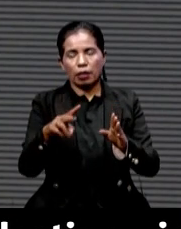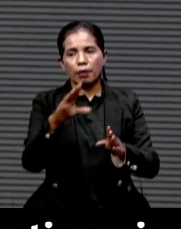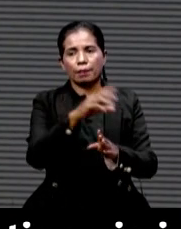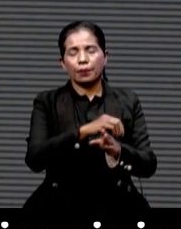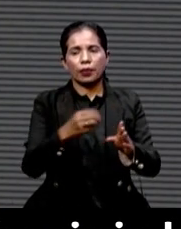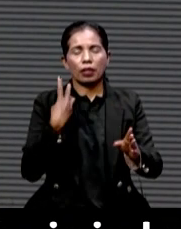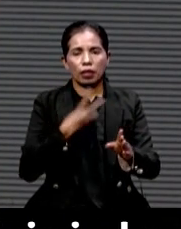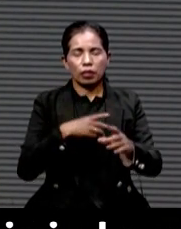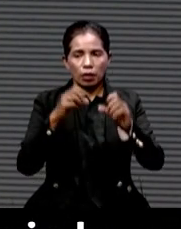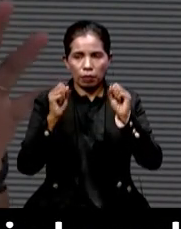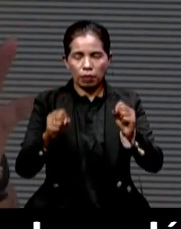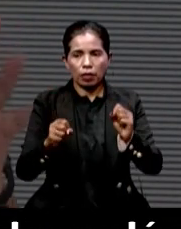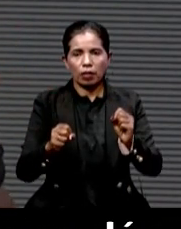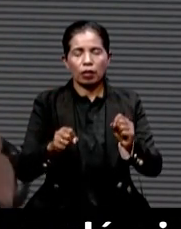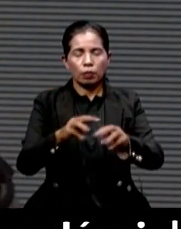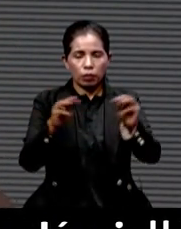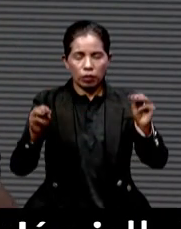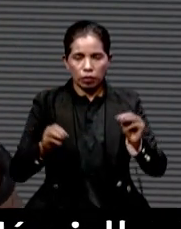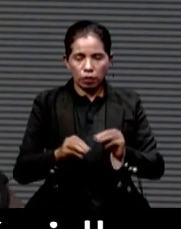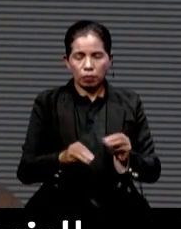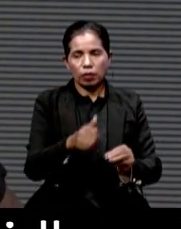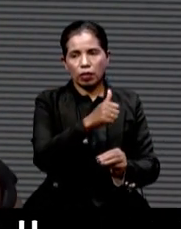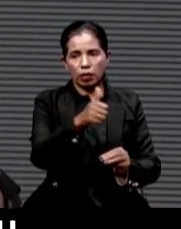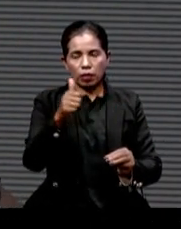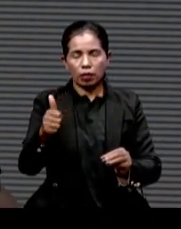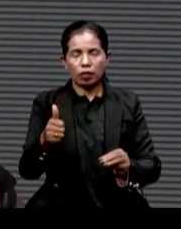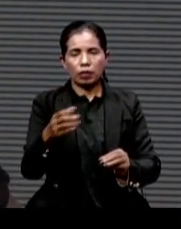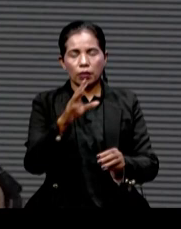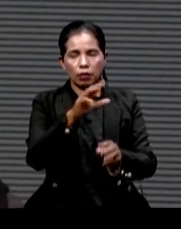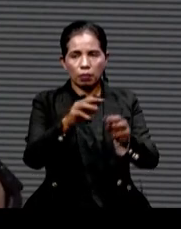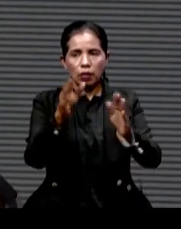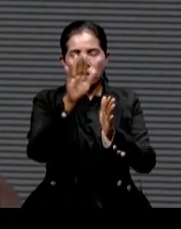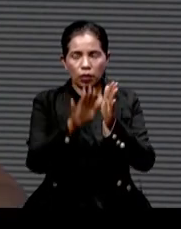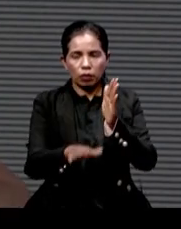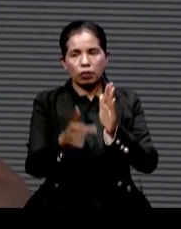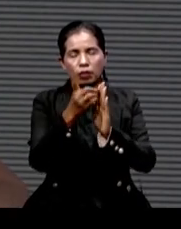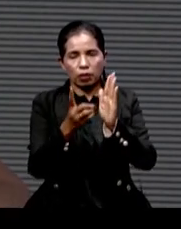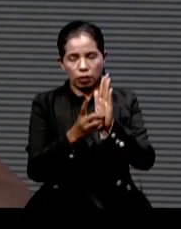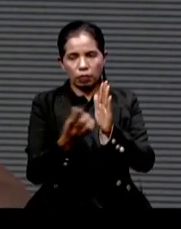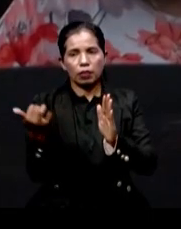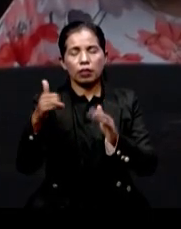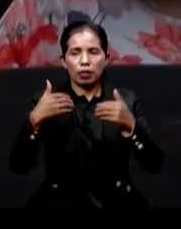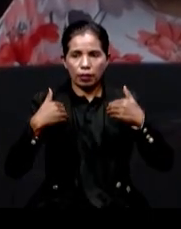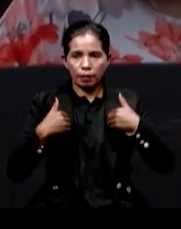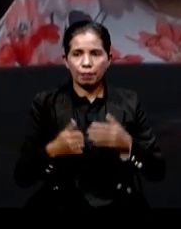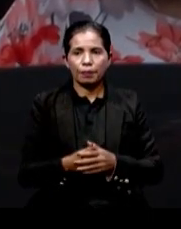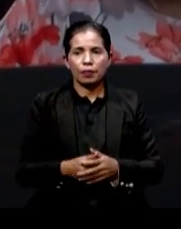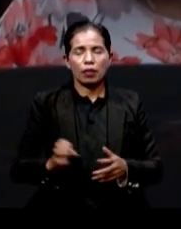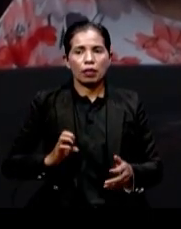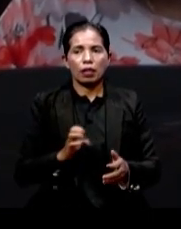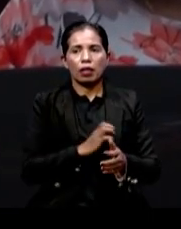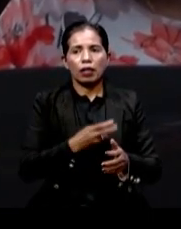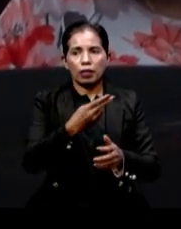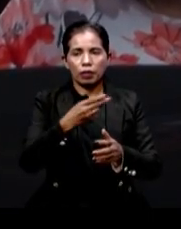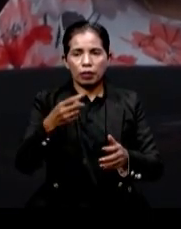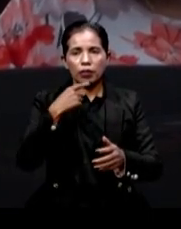bem tabela mos município e ida se a bela mos começa a produzir dados estatísticos será ia. Embaixador República Indonésia e Timor